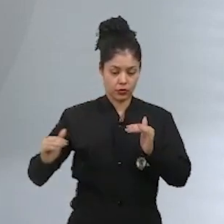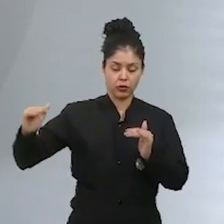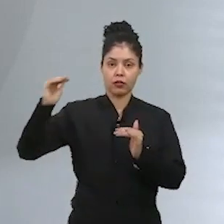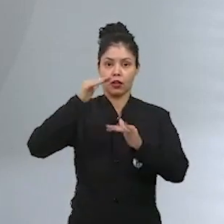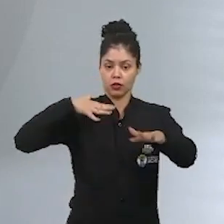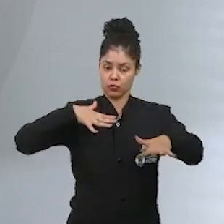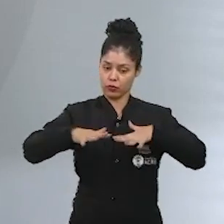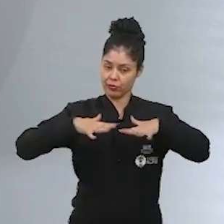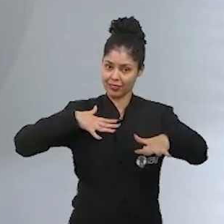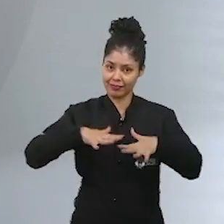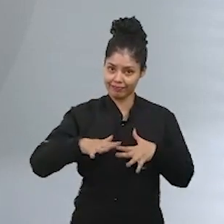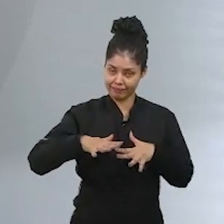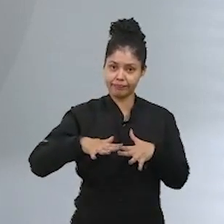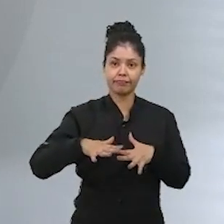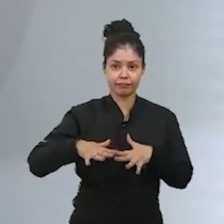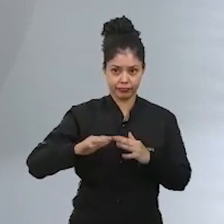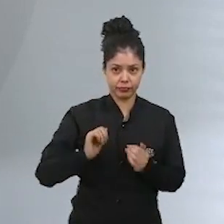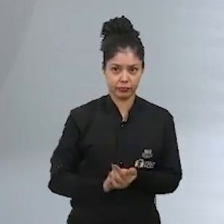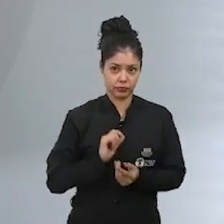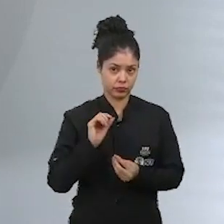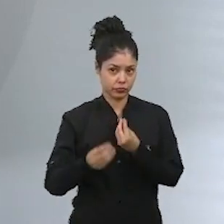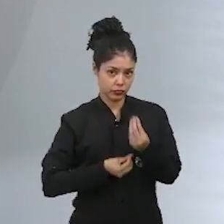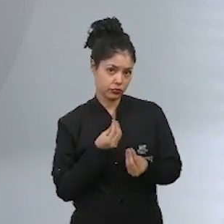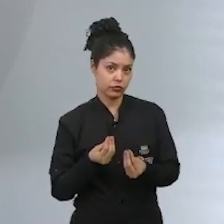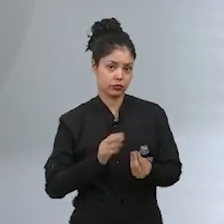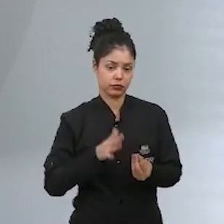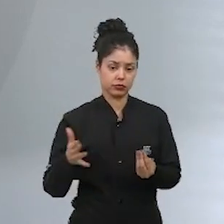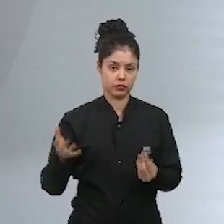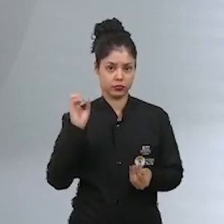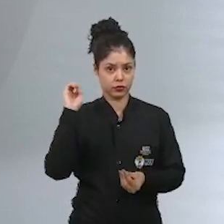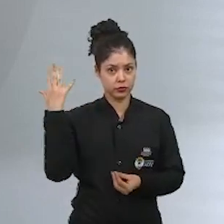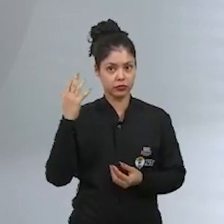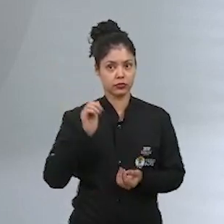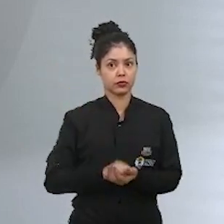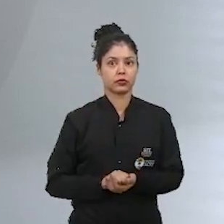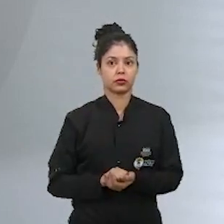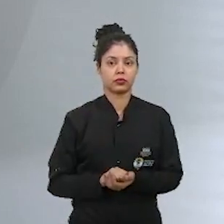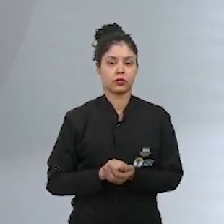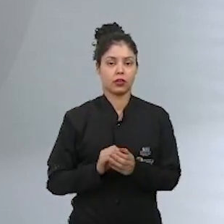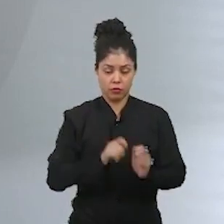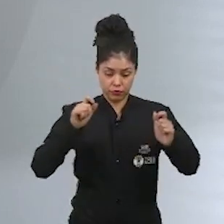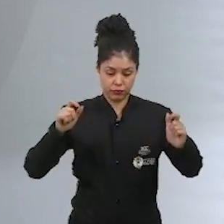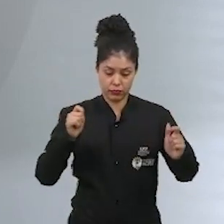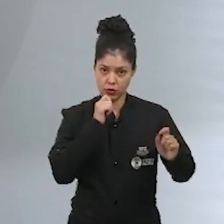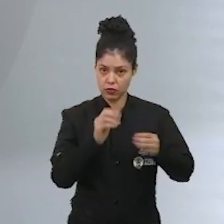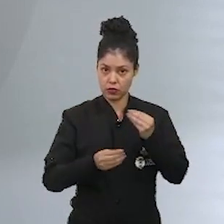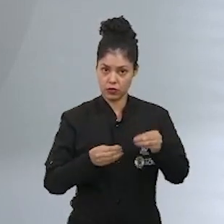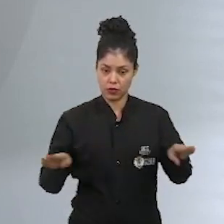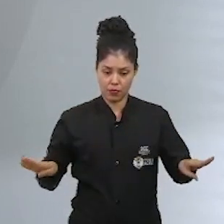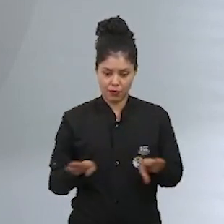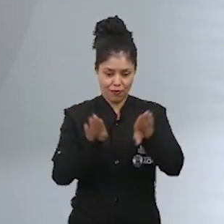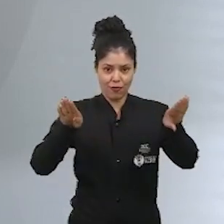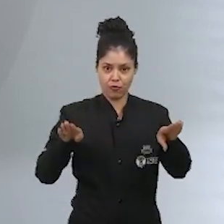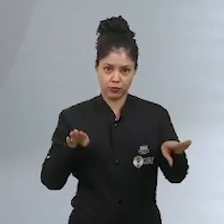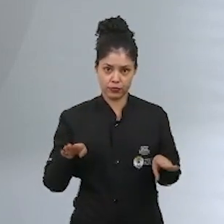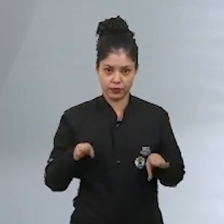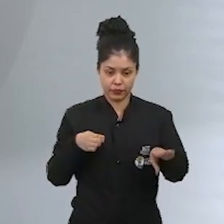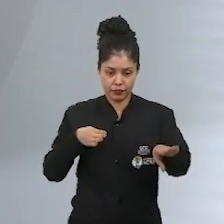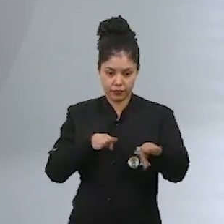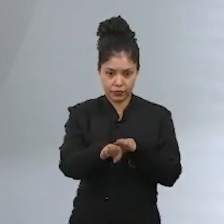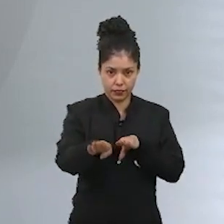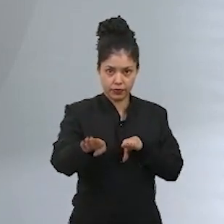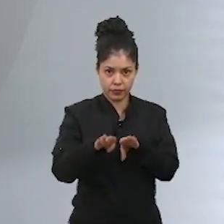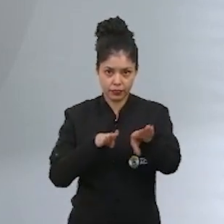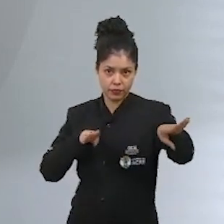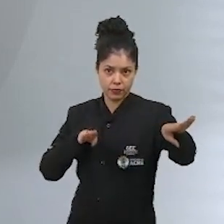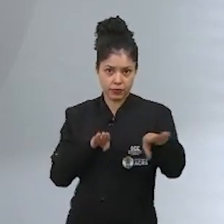se movimentar. E aí, quando se movimenta, nós temos ali os choques da placa tectônica, que se chama de